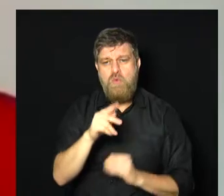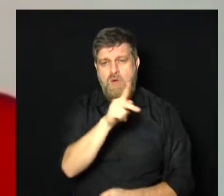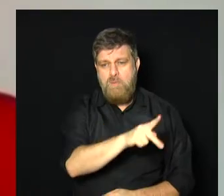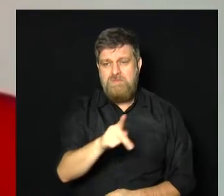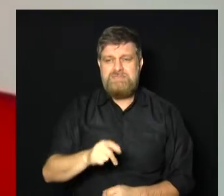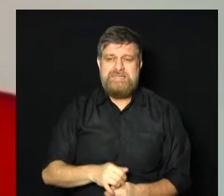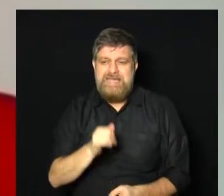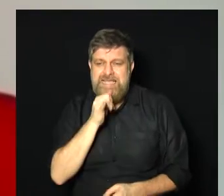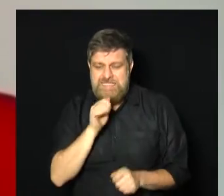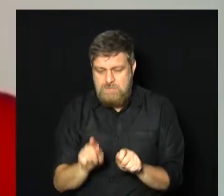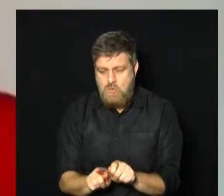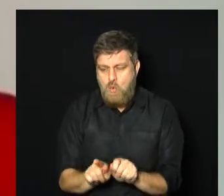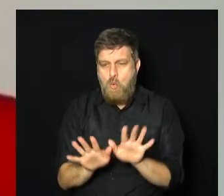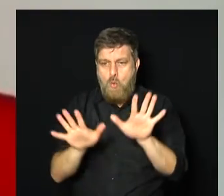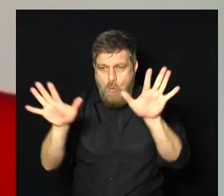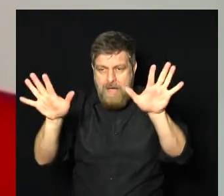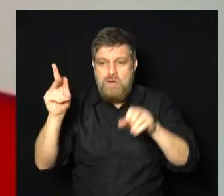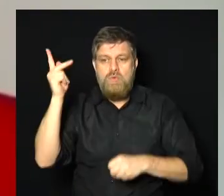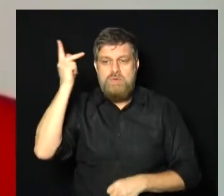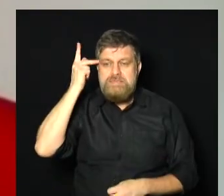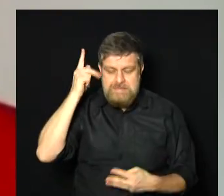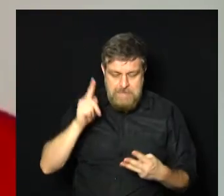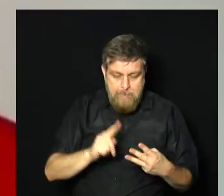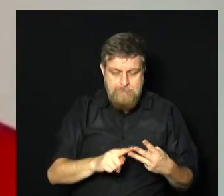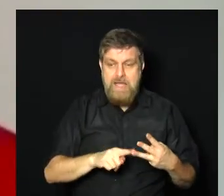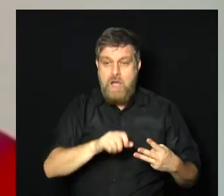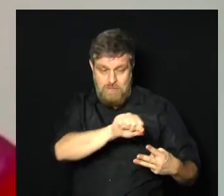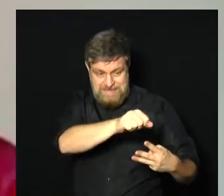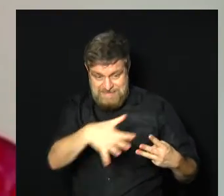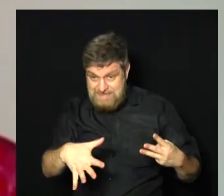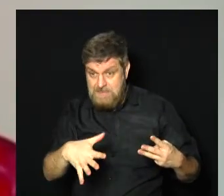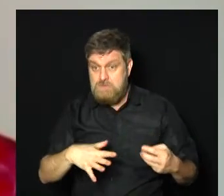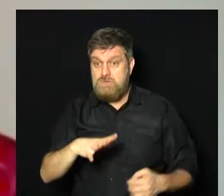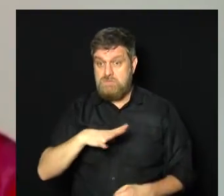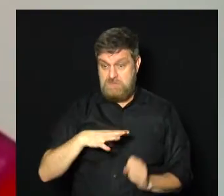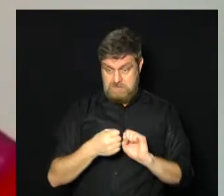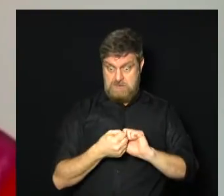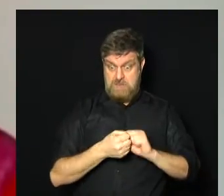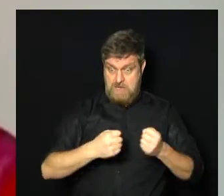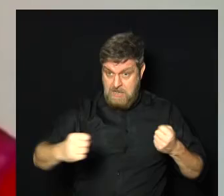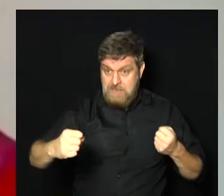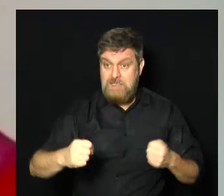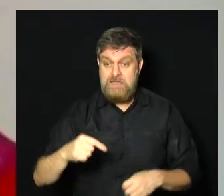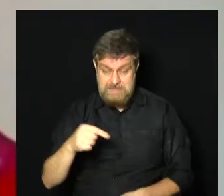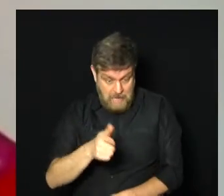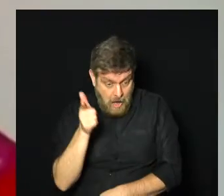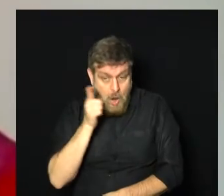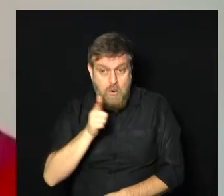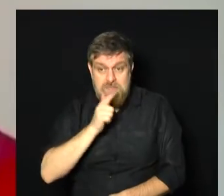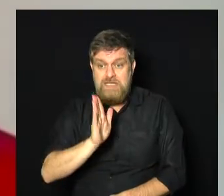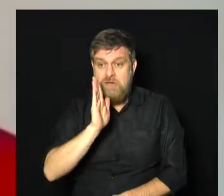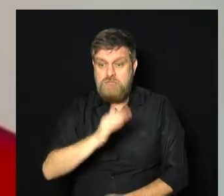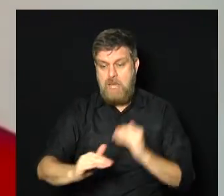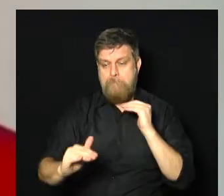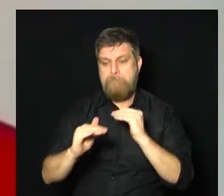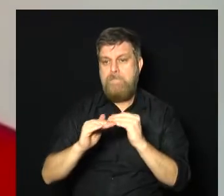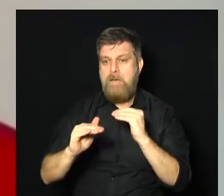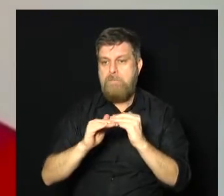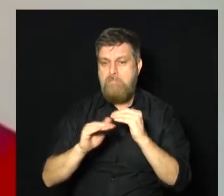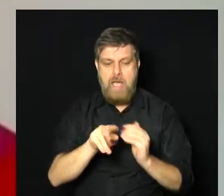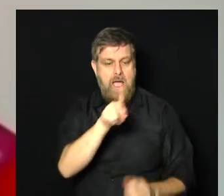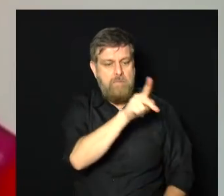Santos, Guarulhos, São Paulo também, então essas cidades grandes, inclusive, né, conseguiram avançar e